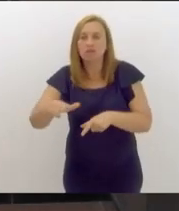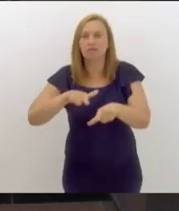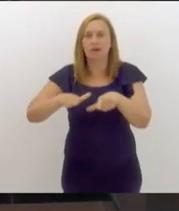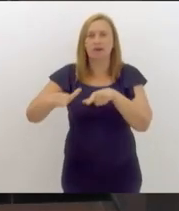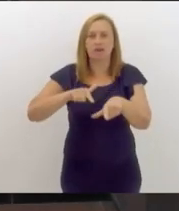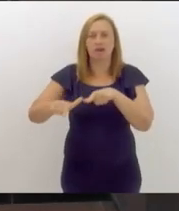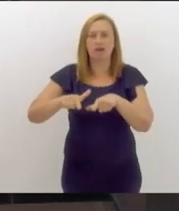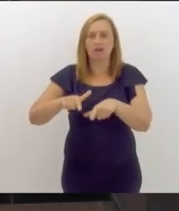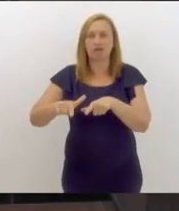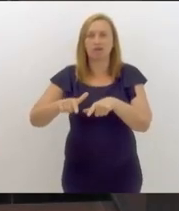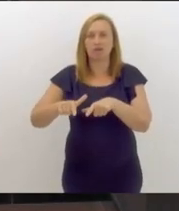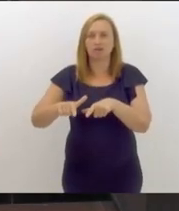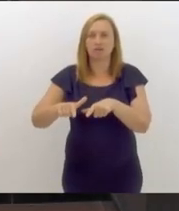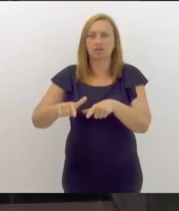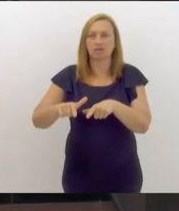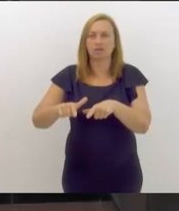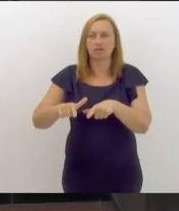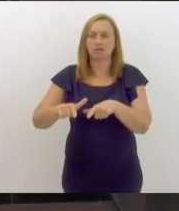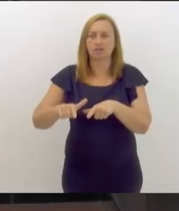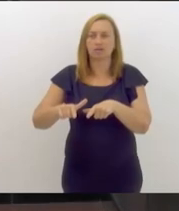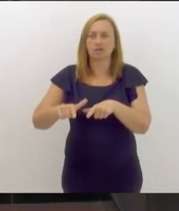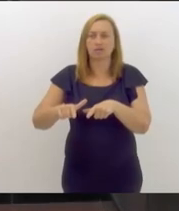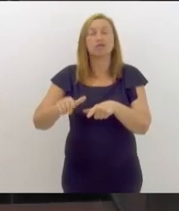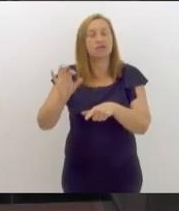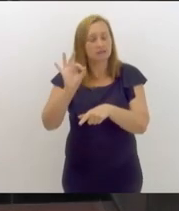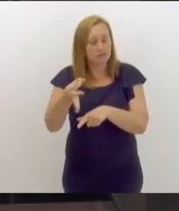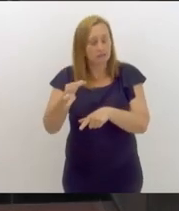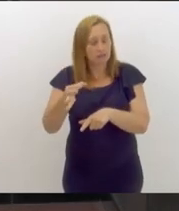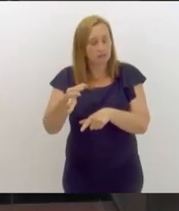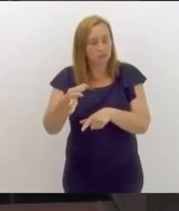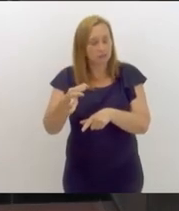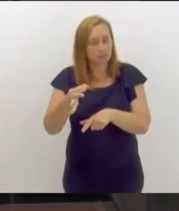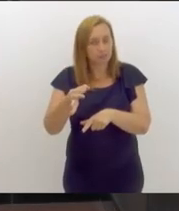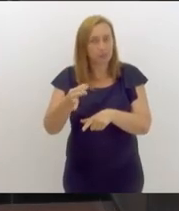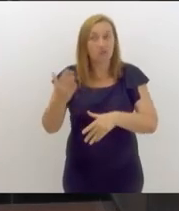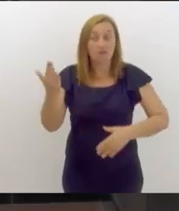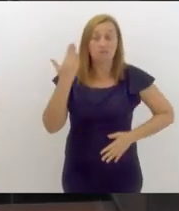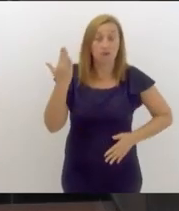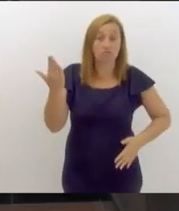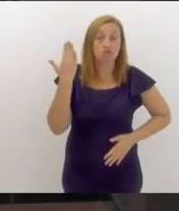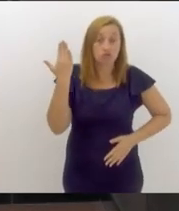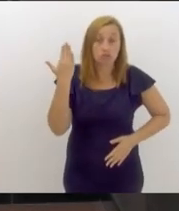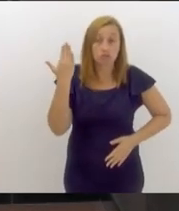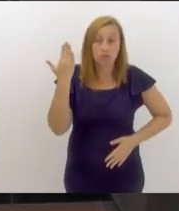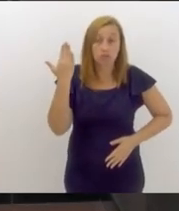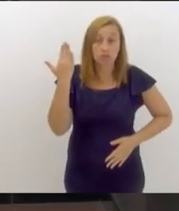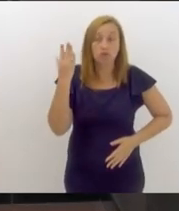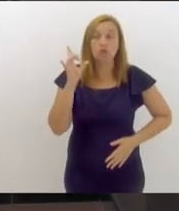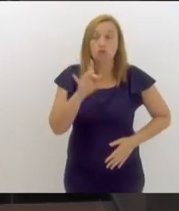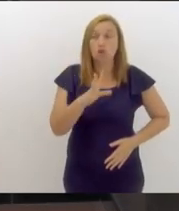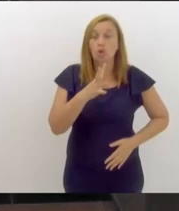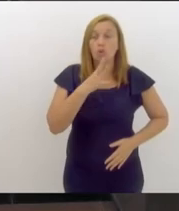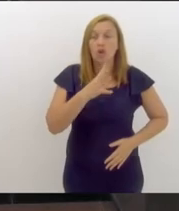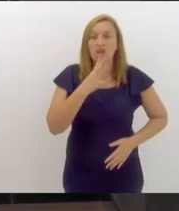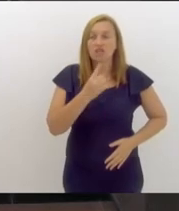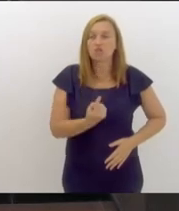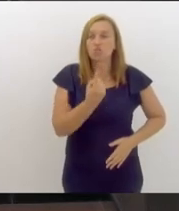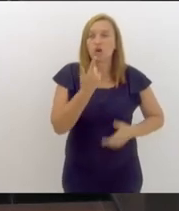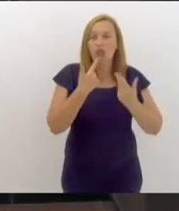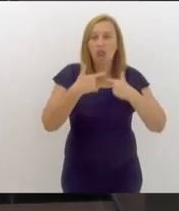combater e uma coisa é fato vagabundo só conhece uma linguagem